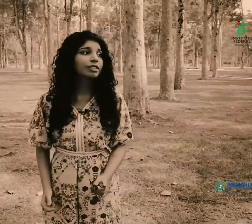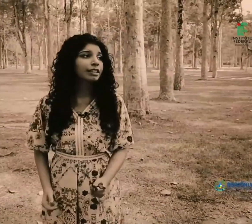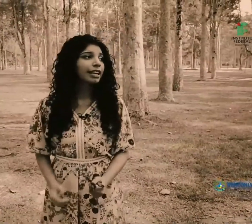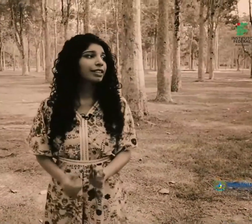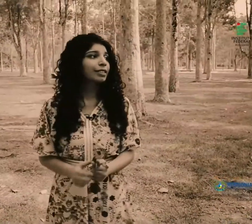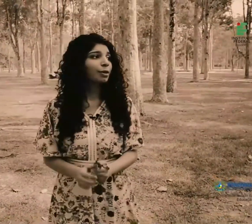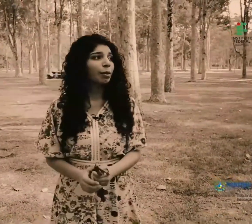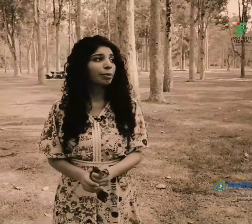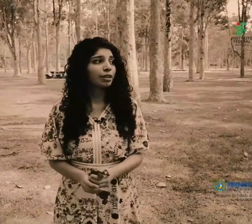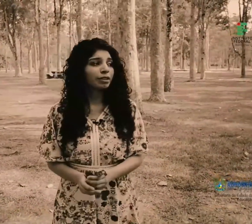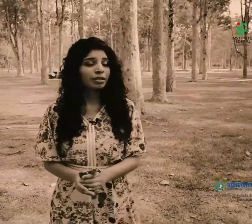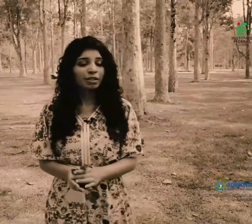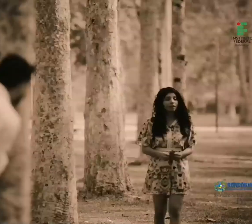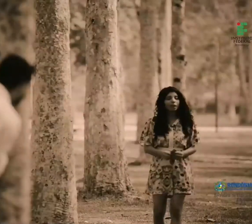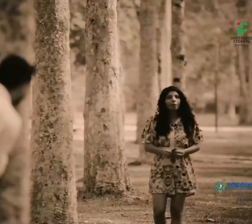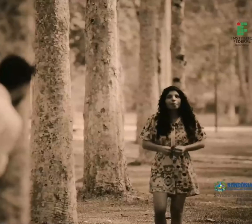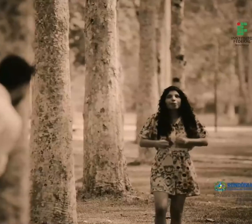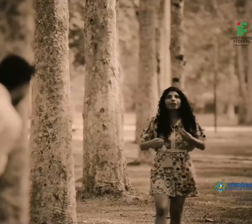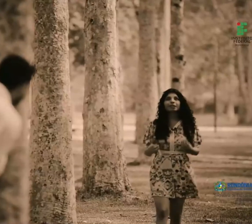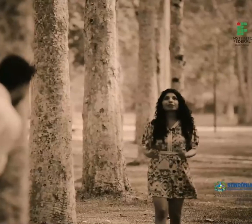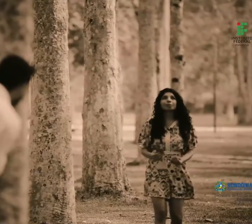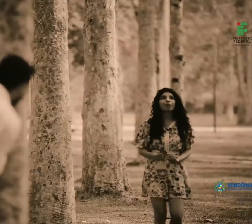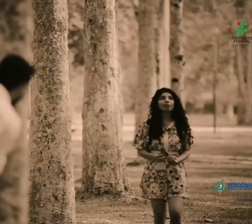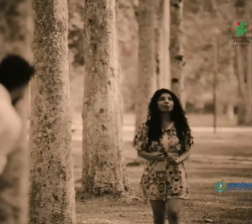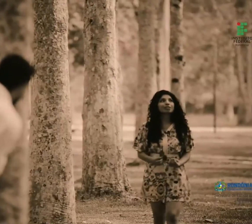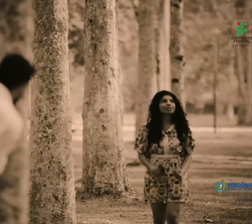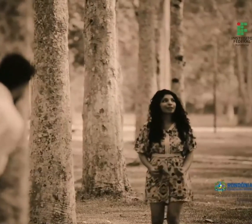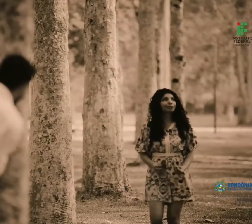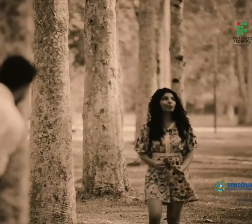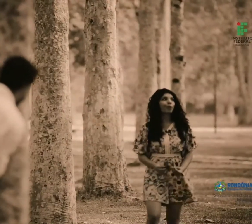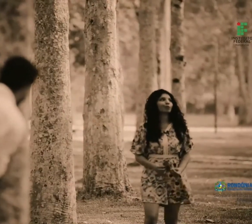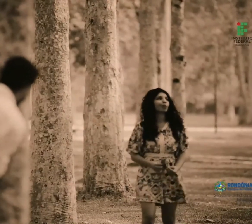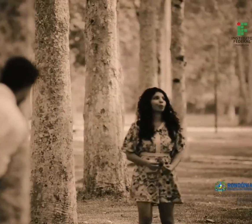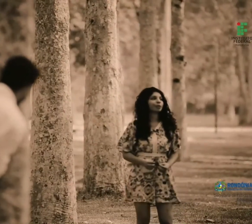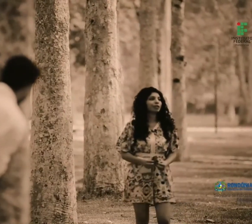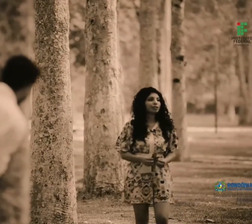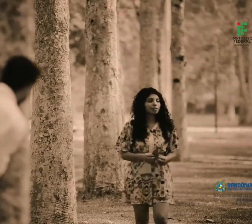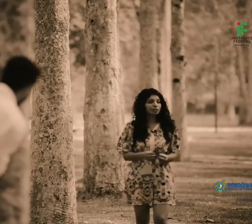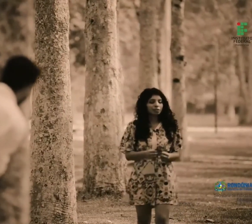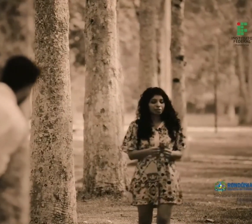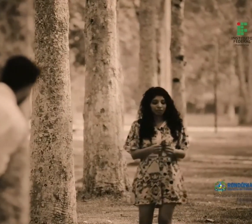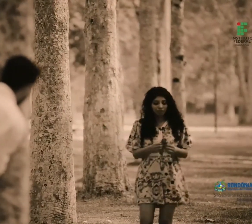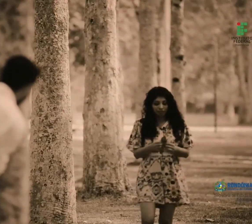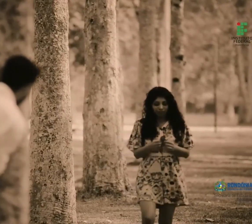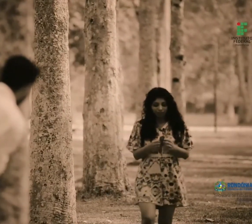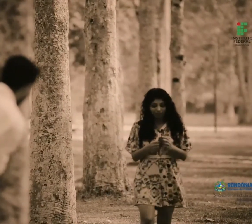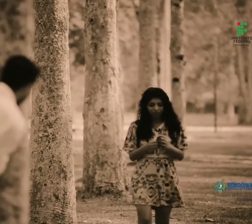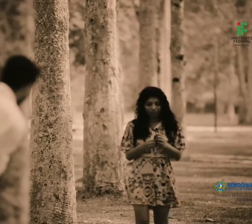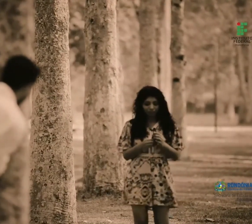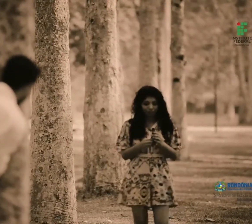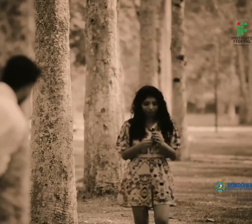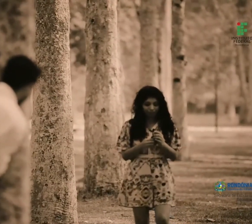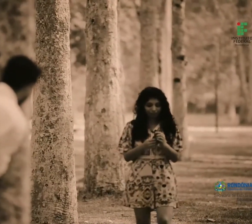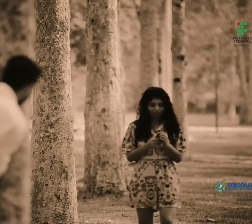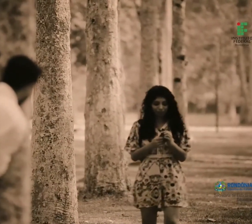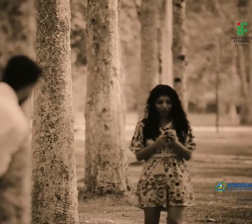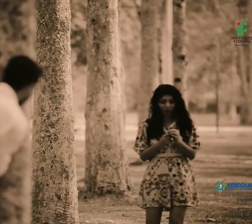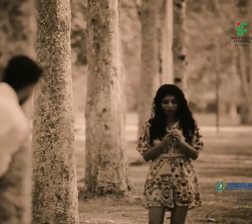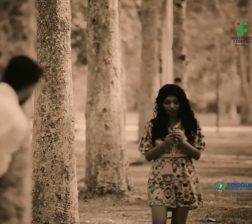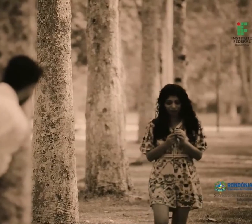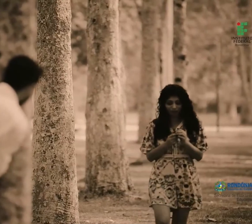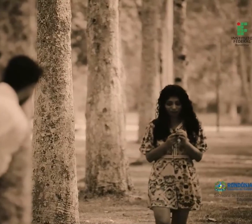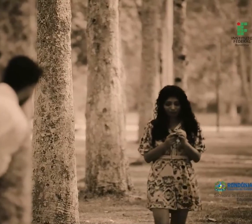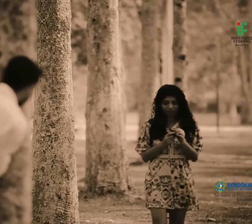Por que você tem esse nome? Por que nos importamos tanto com o nome? Se a flor que se